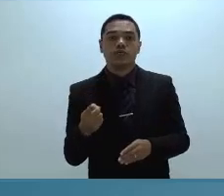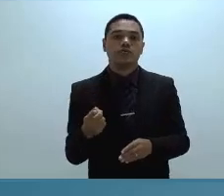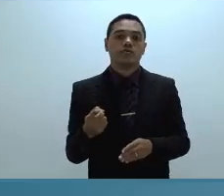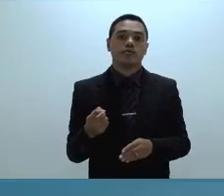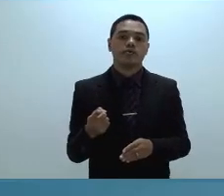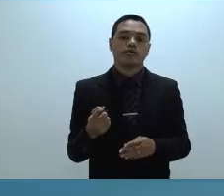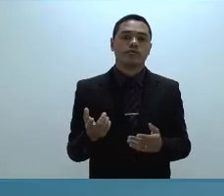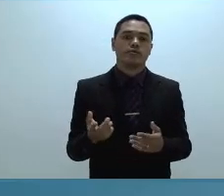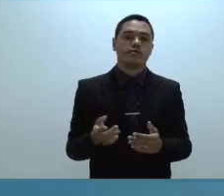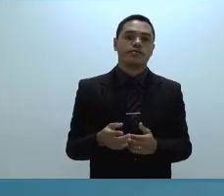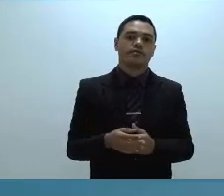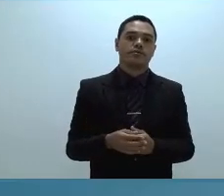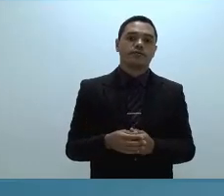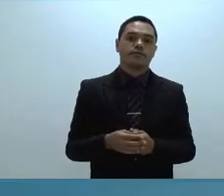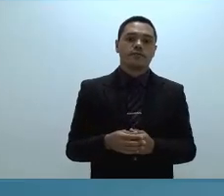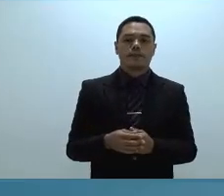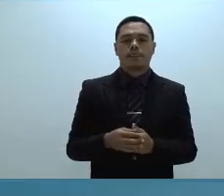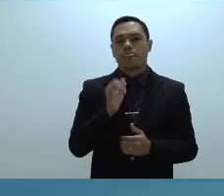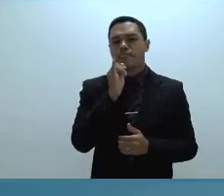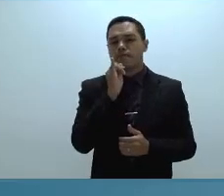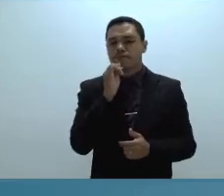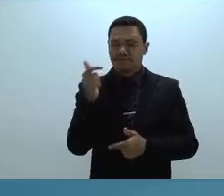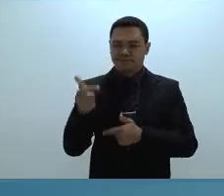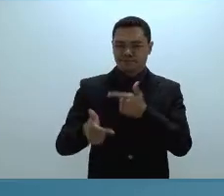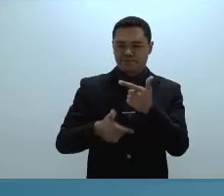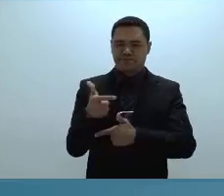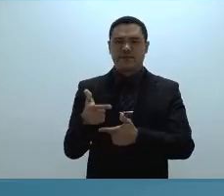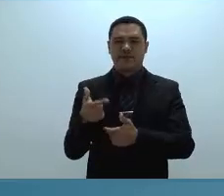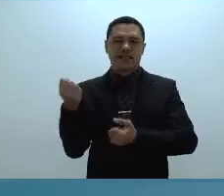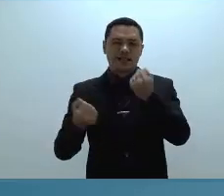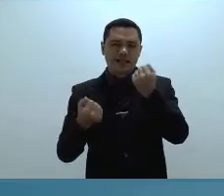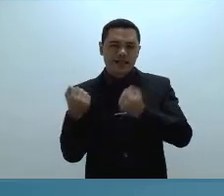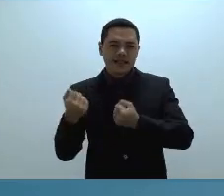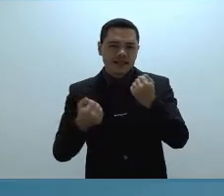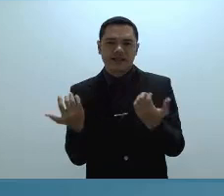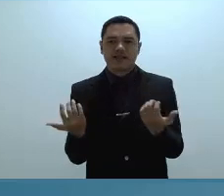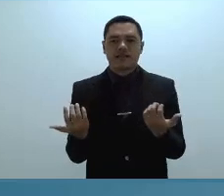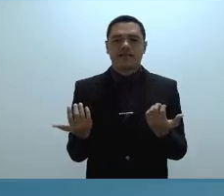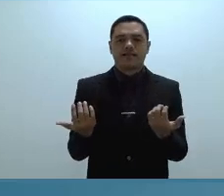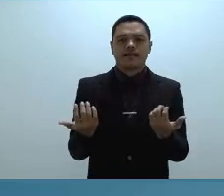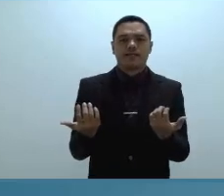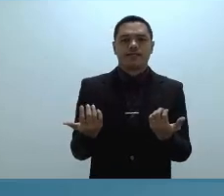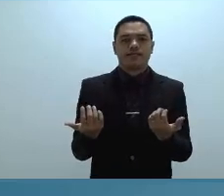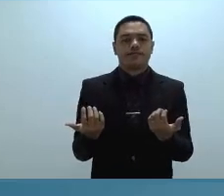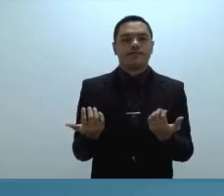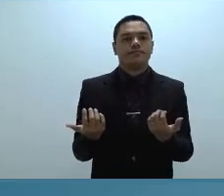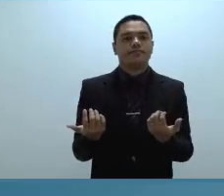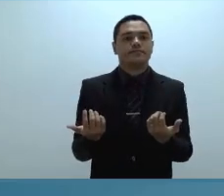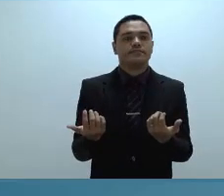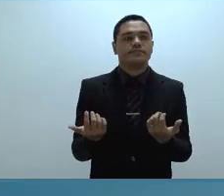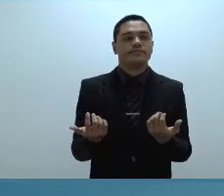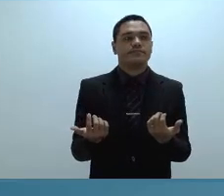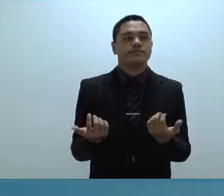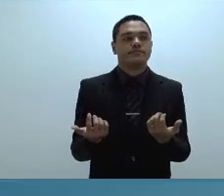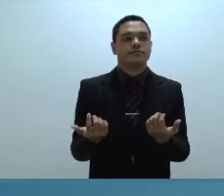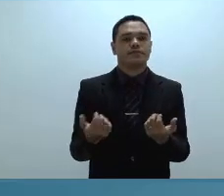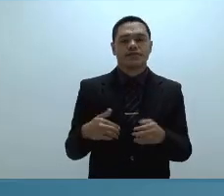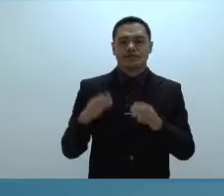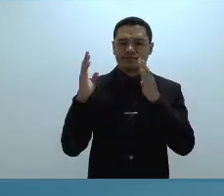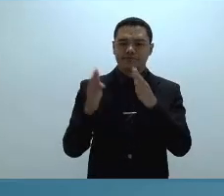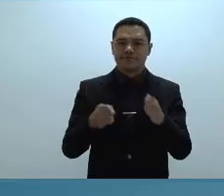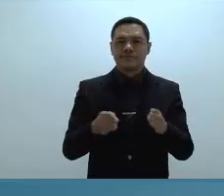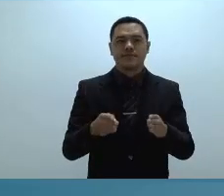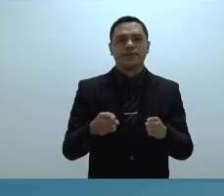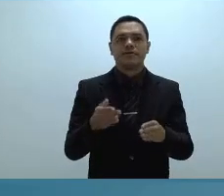não abrange, por exemplo, o serviço de táxi e passageiros, e quando os insumos para a prestação de atividade de interesse público são